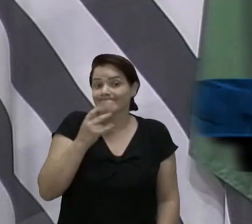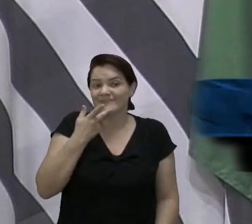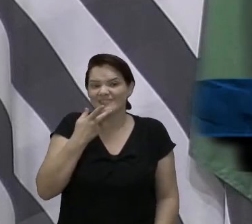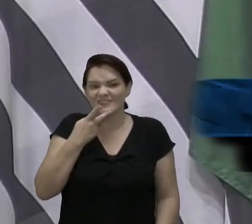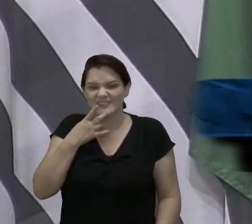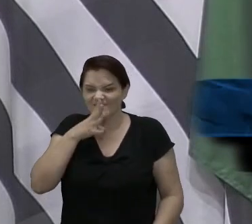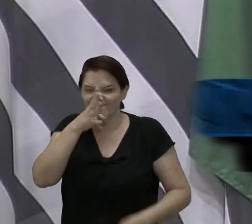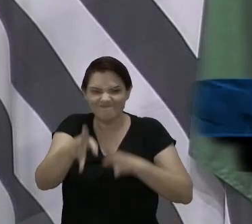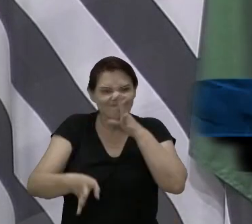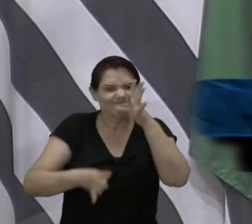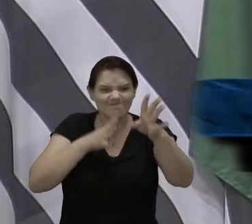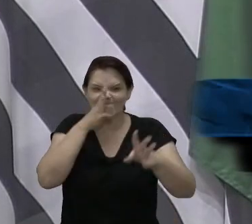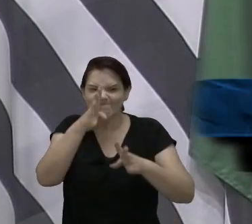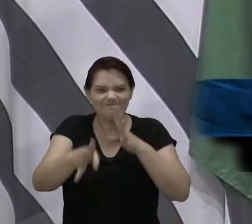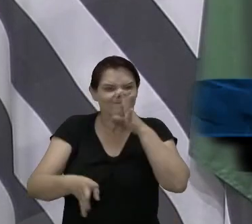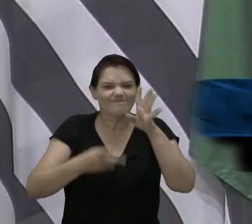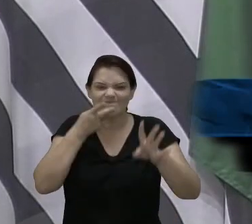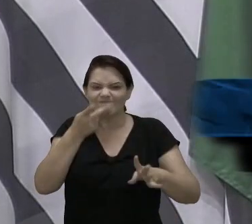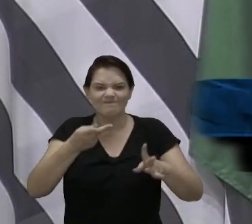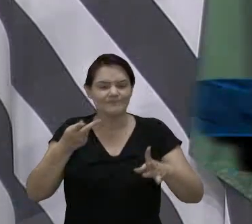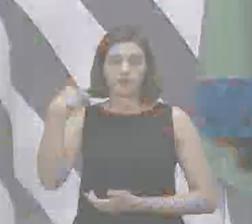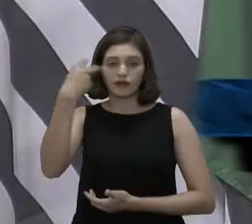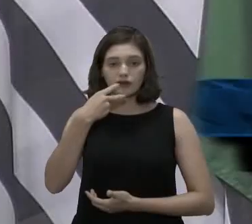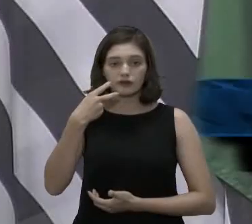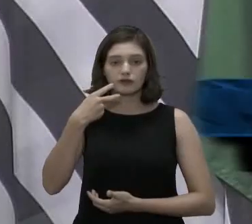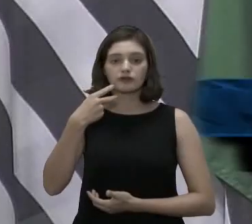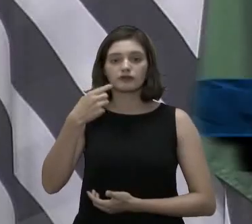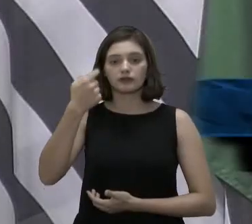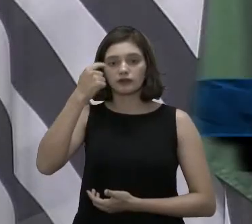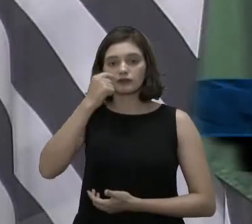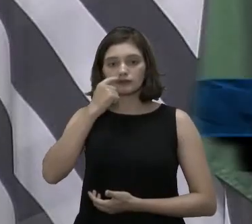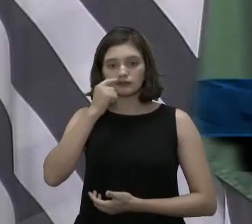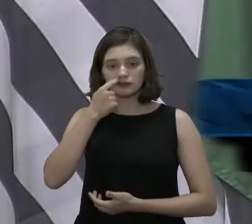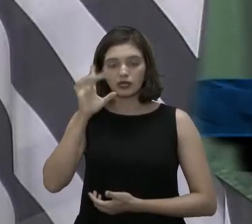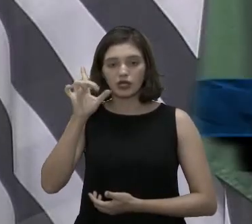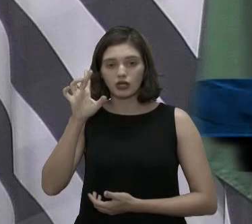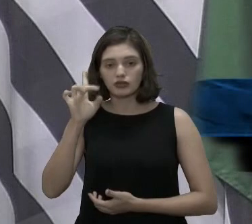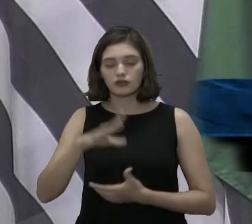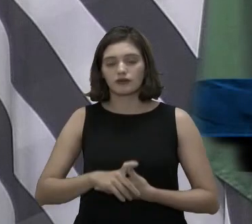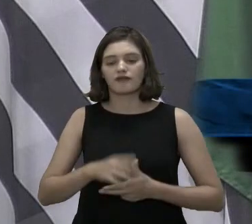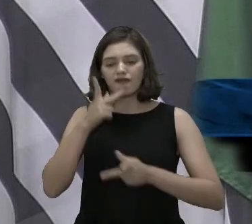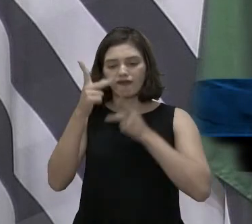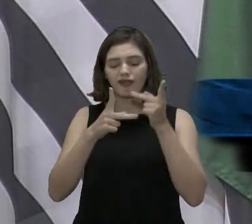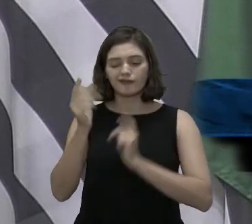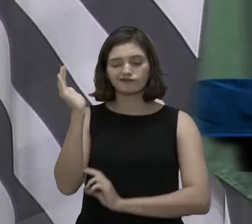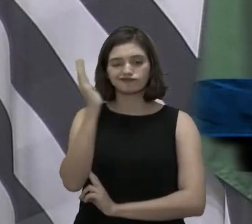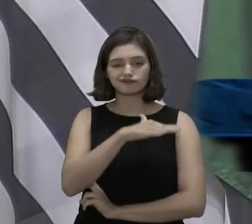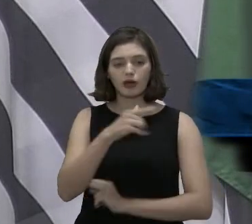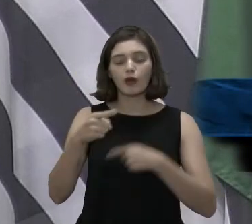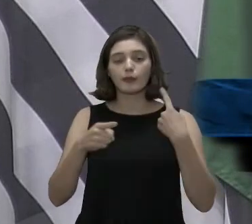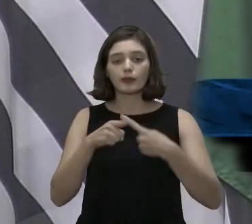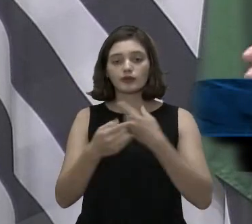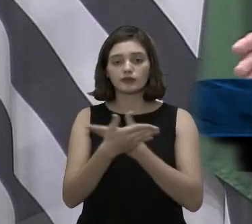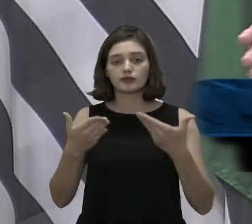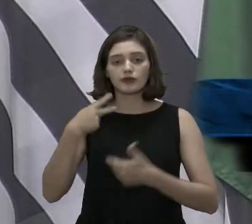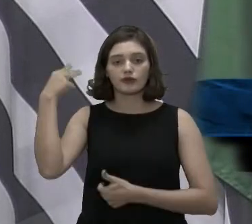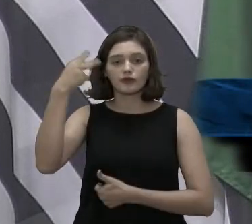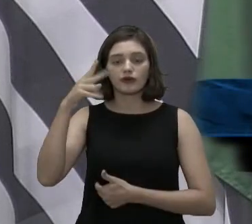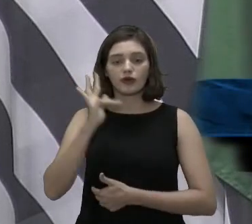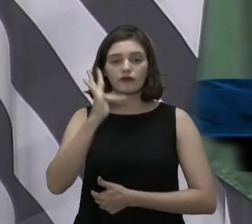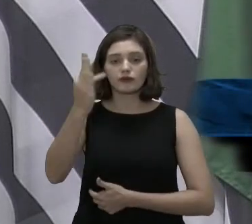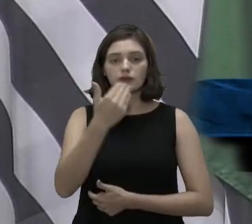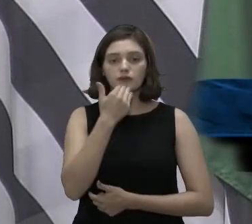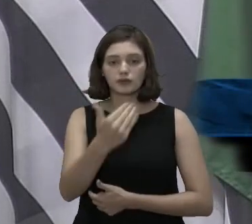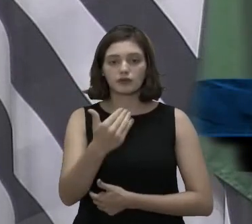atacar a própria instituição, os próprios vereadores, só lacração. E é por isso, vereador, que nos próximos